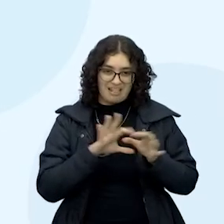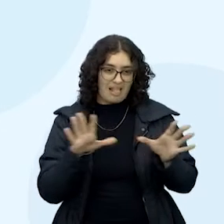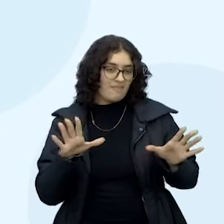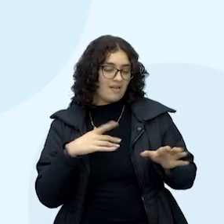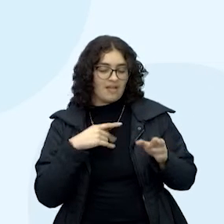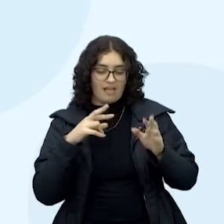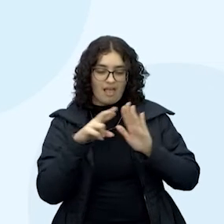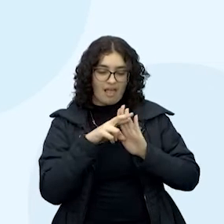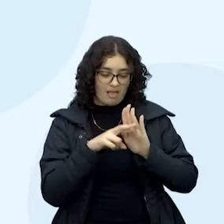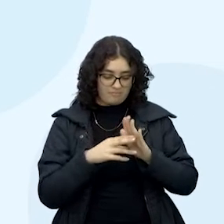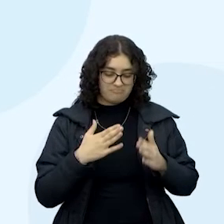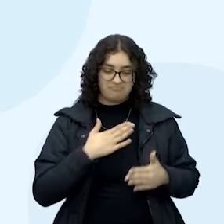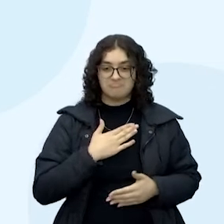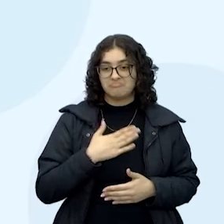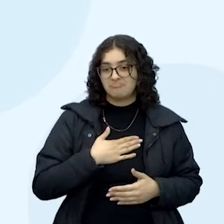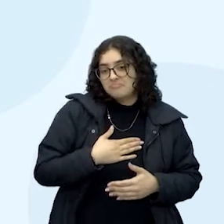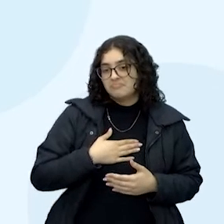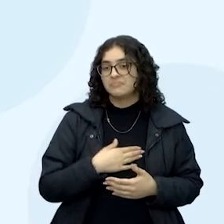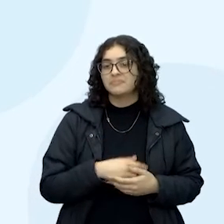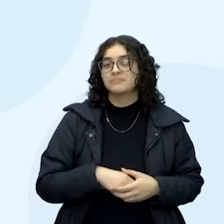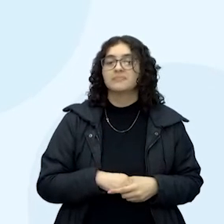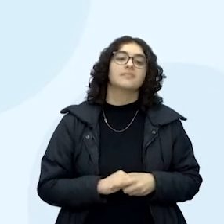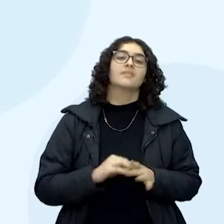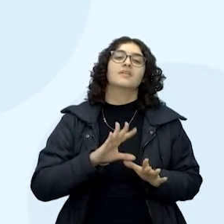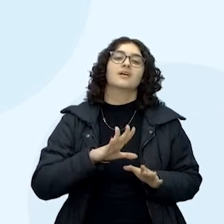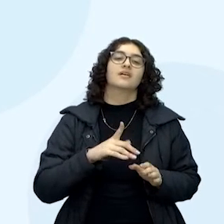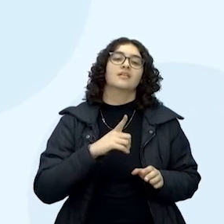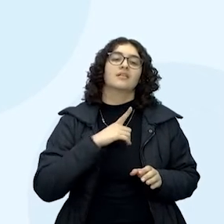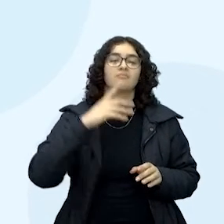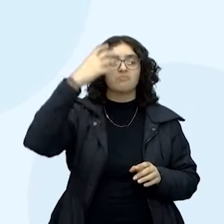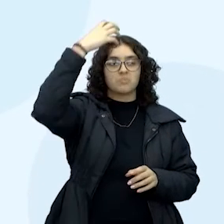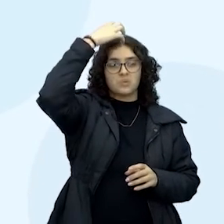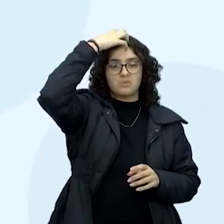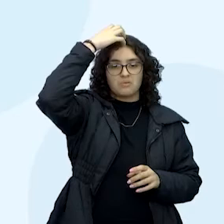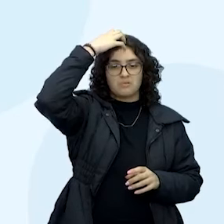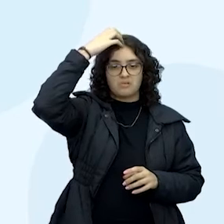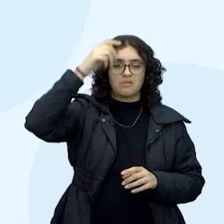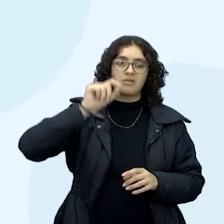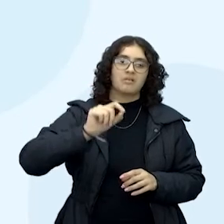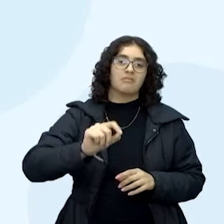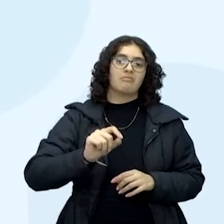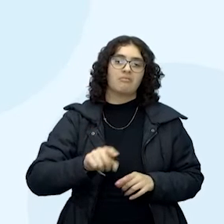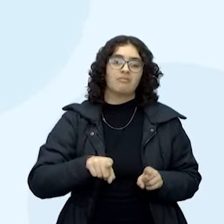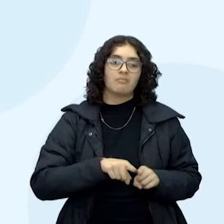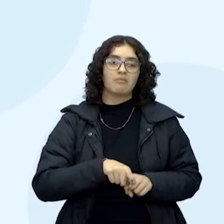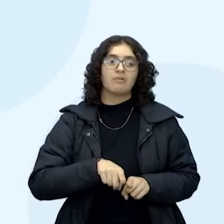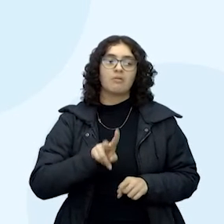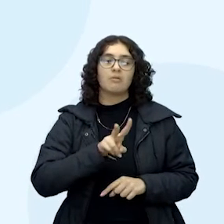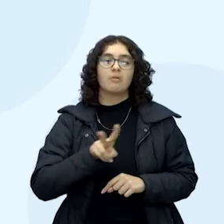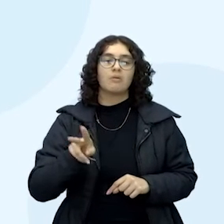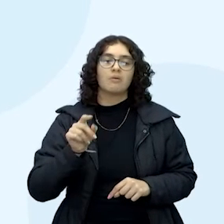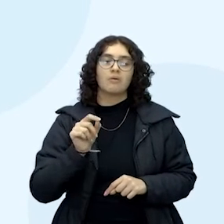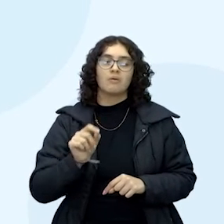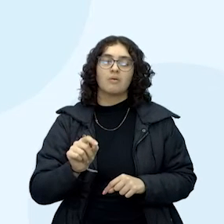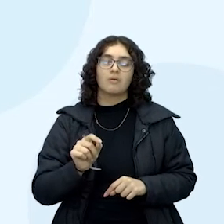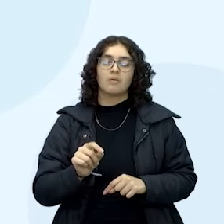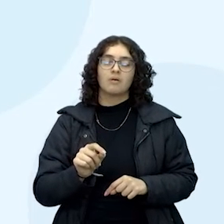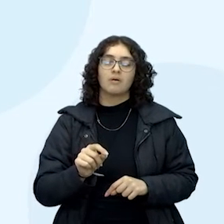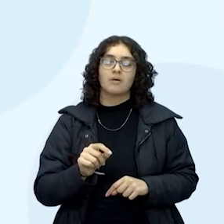regras. Quanto à monarquia constitucional, então, ela também é chamada de